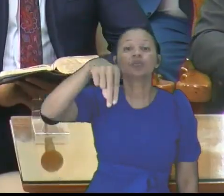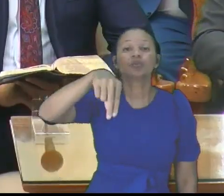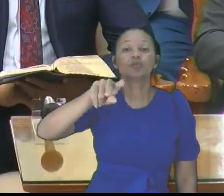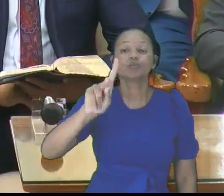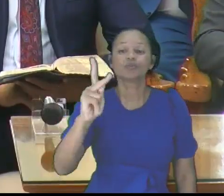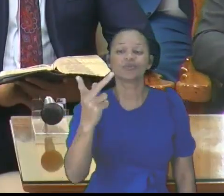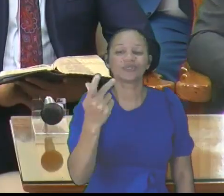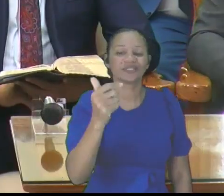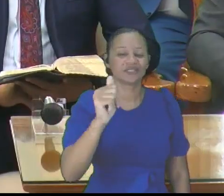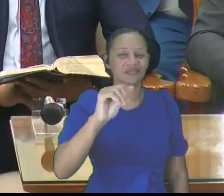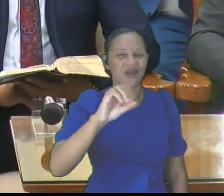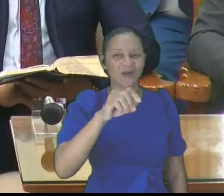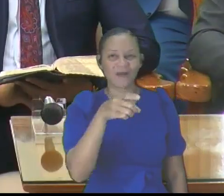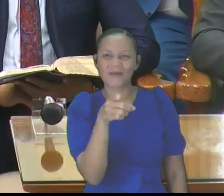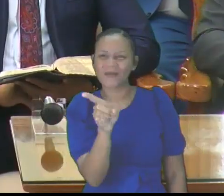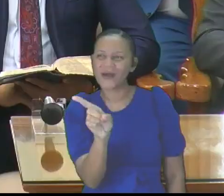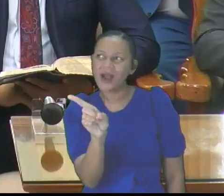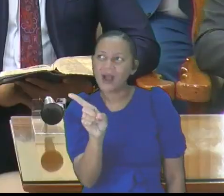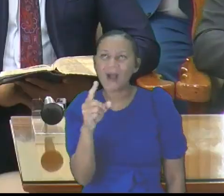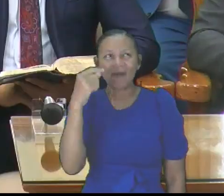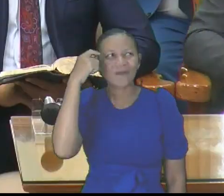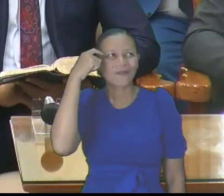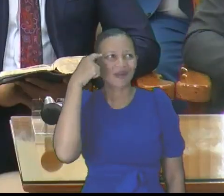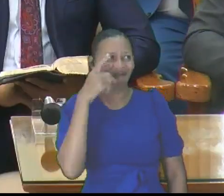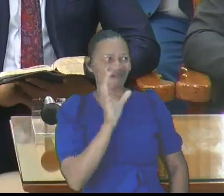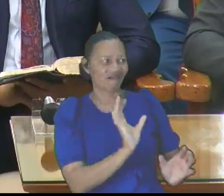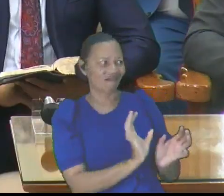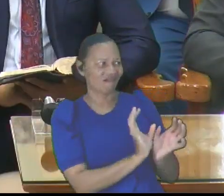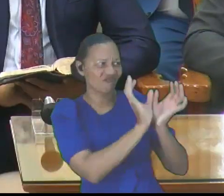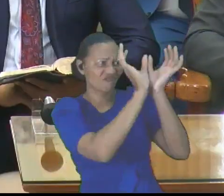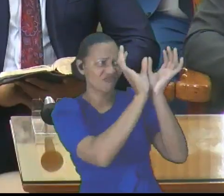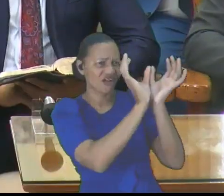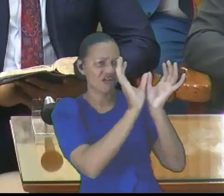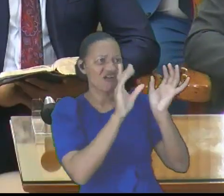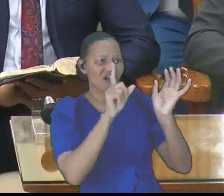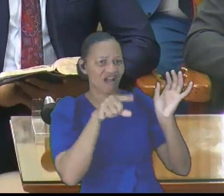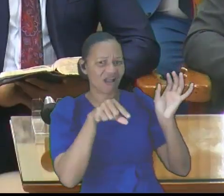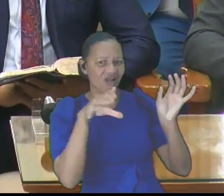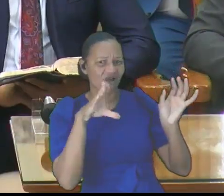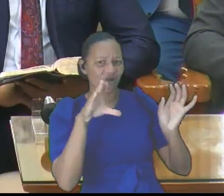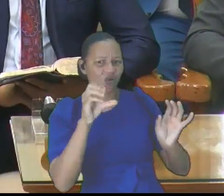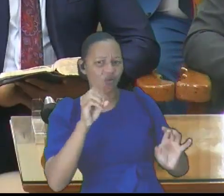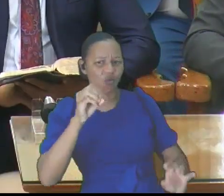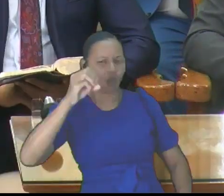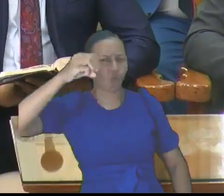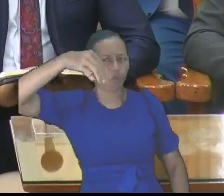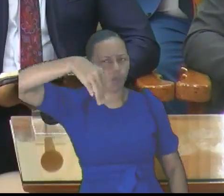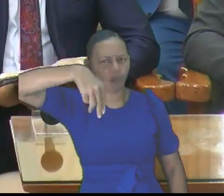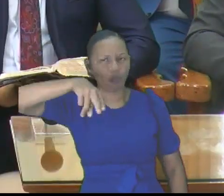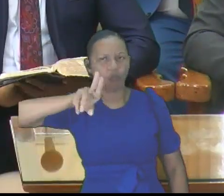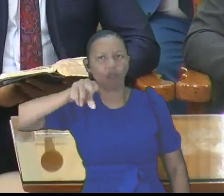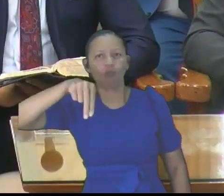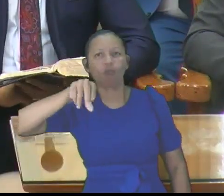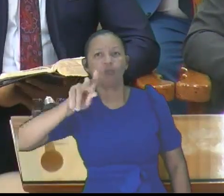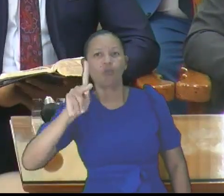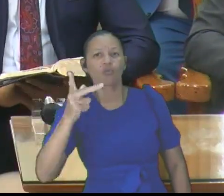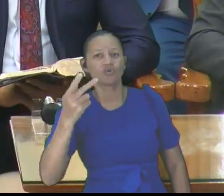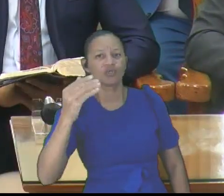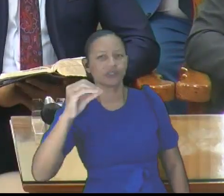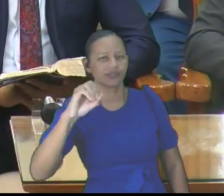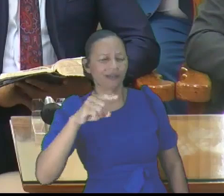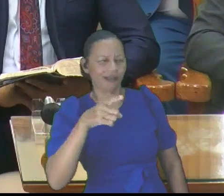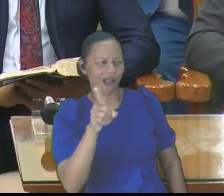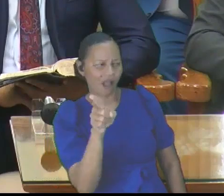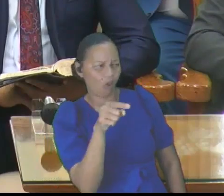Santa Ceia. De certa forma, a Santa Ceia é comunhão também. Mas a comunhão que está se referindo